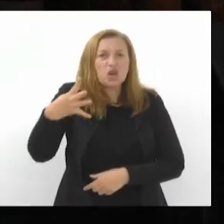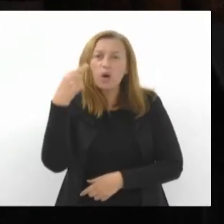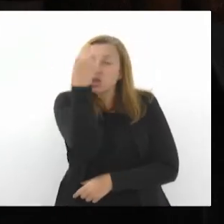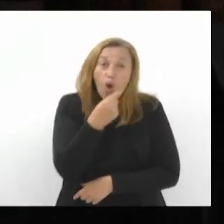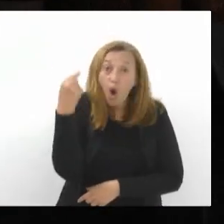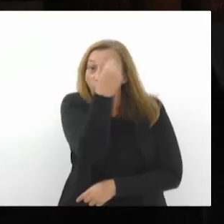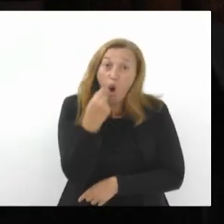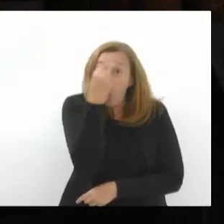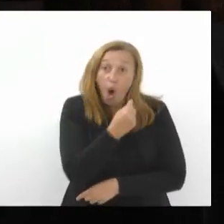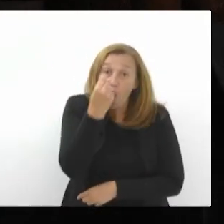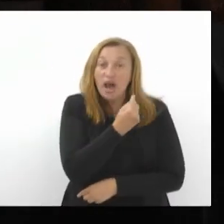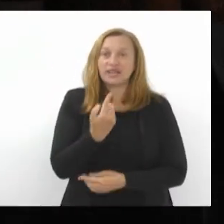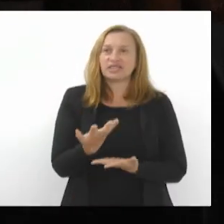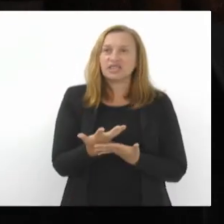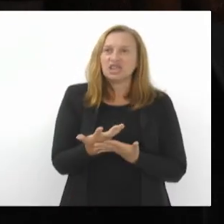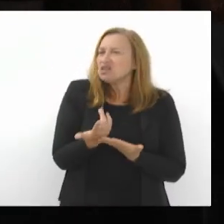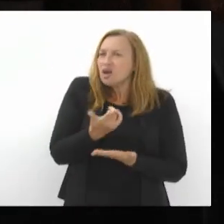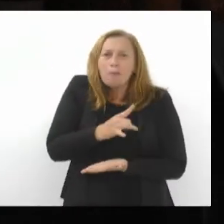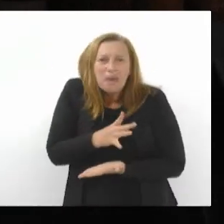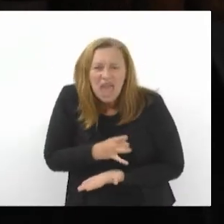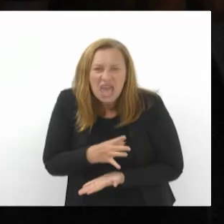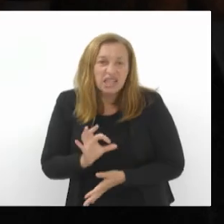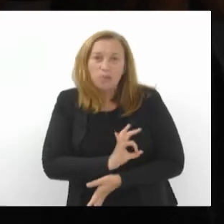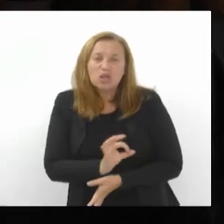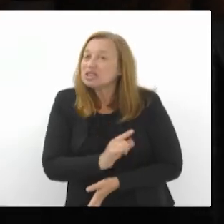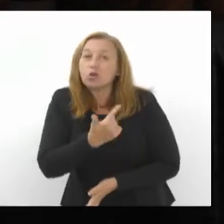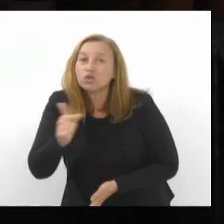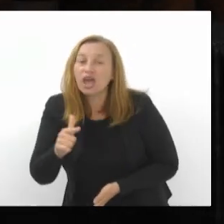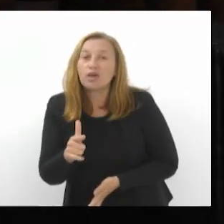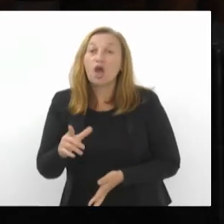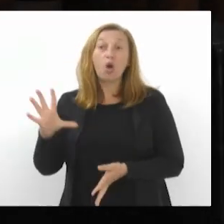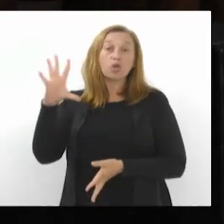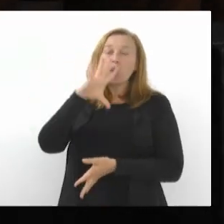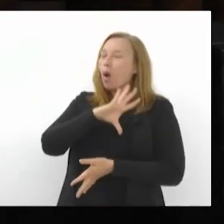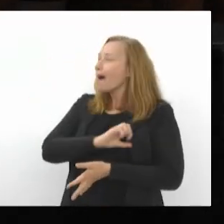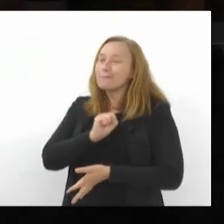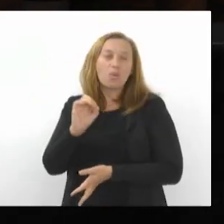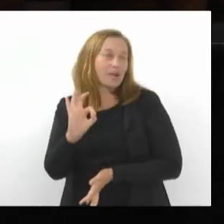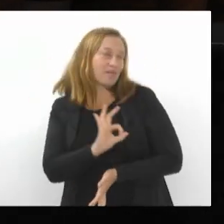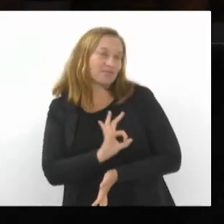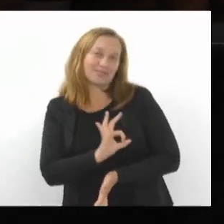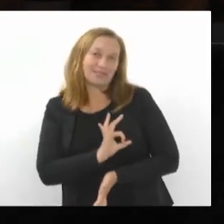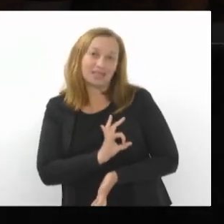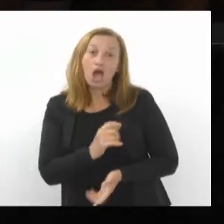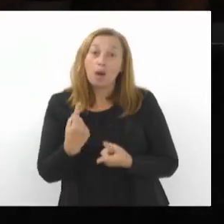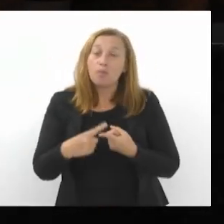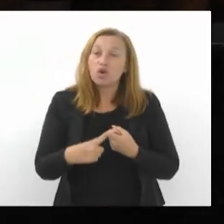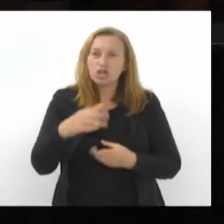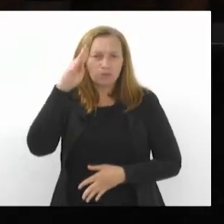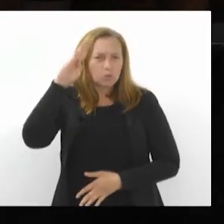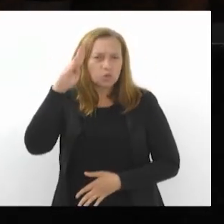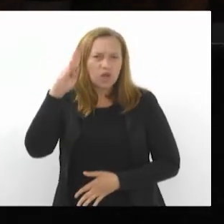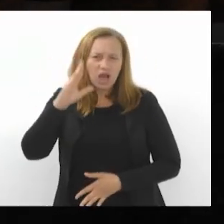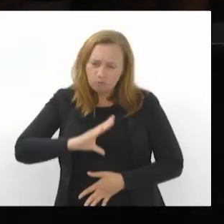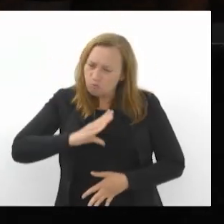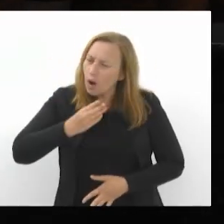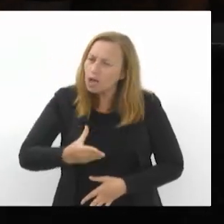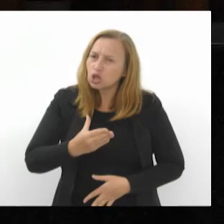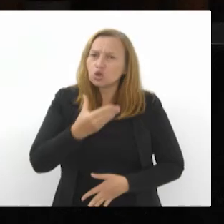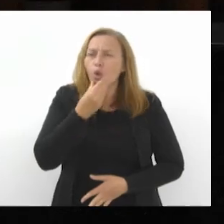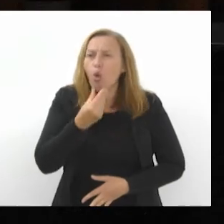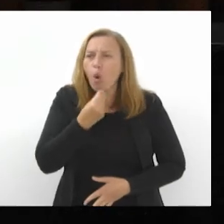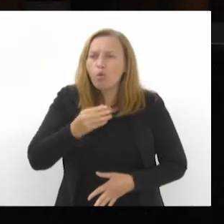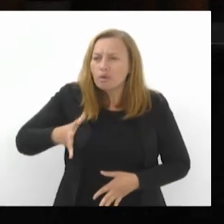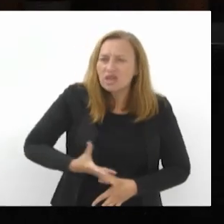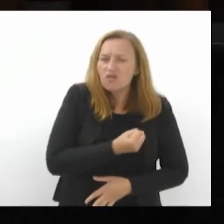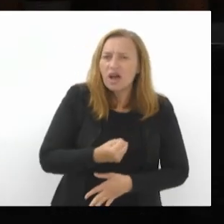Quero 24 horas. Eu não tenho medo da polícia, eu tenho amor pelas polícias. Porque são soldados, são guerreiros que estão na rua para salvar a vida de quem